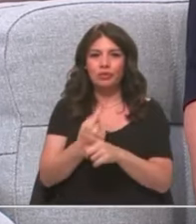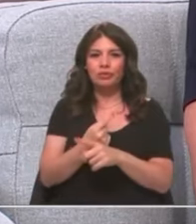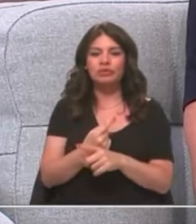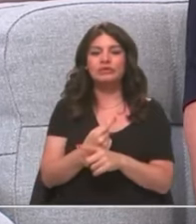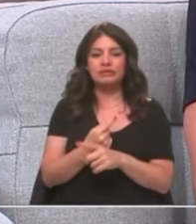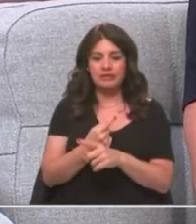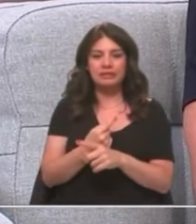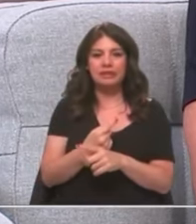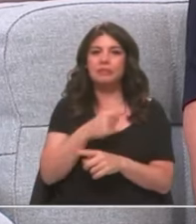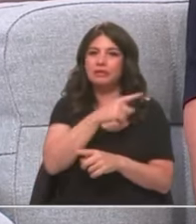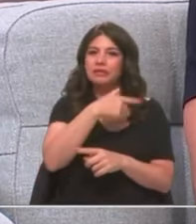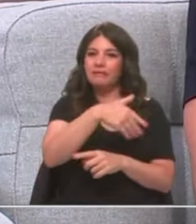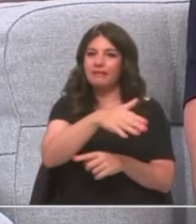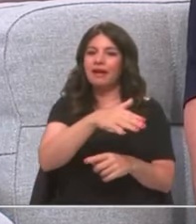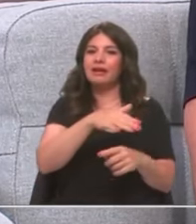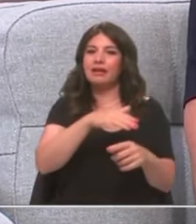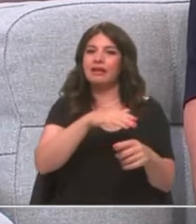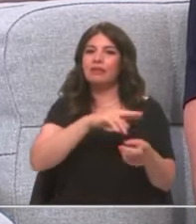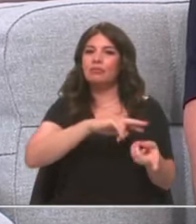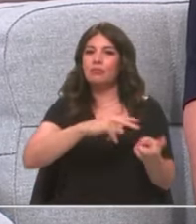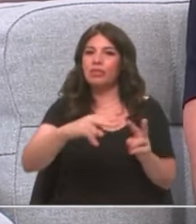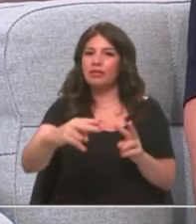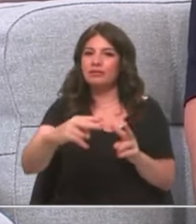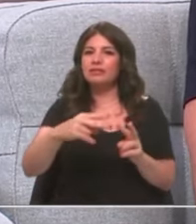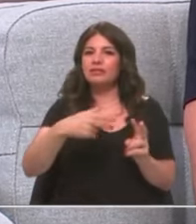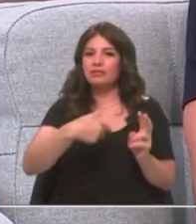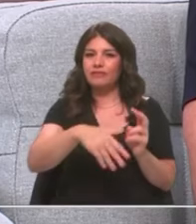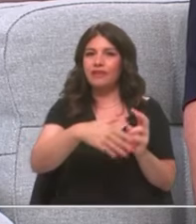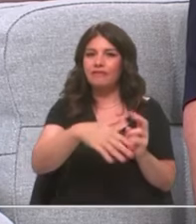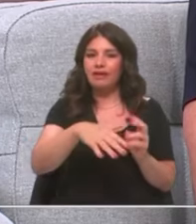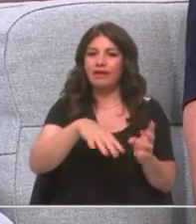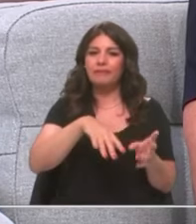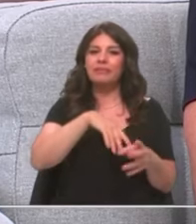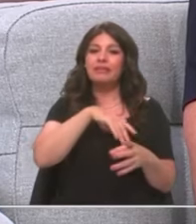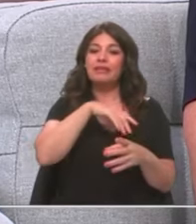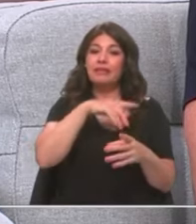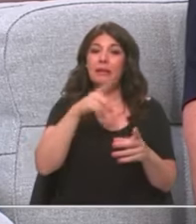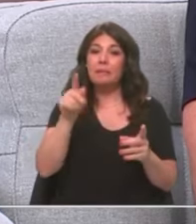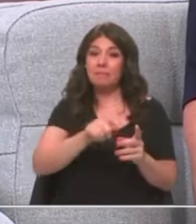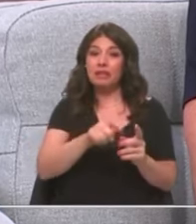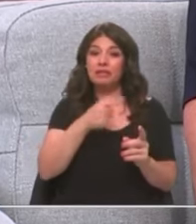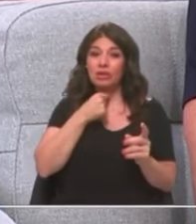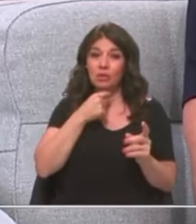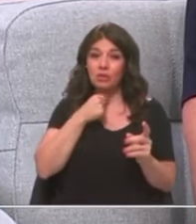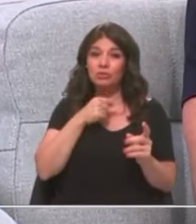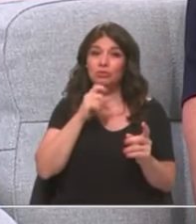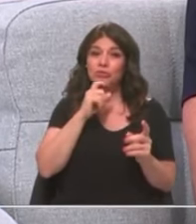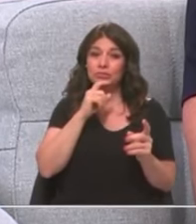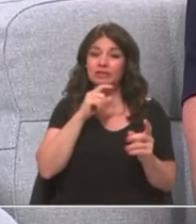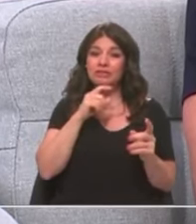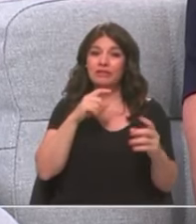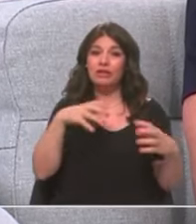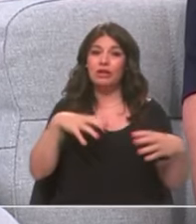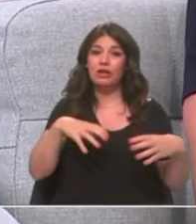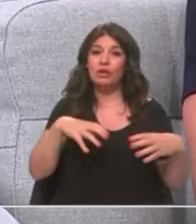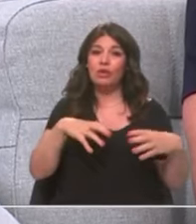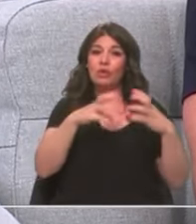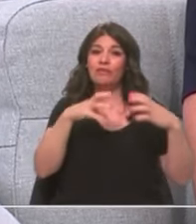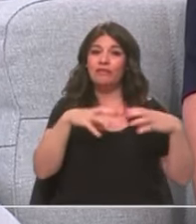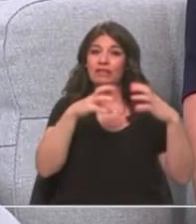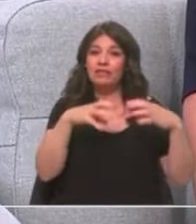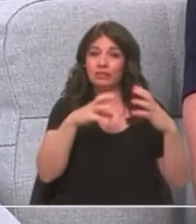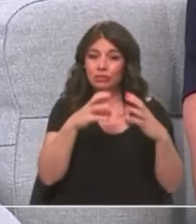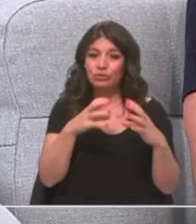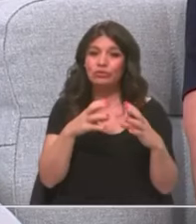período de grandes transformações e que pode envolver alguns conflitos este mês. Não sei, este mês mostra-me aqui um mês de grandes